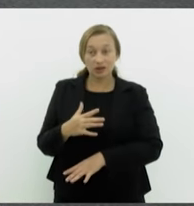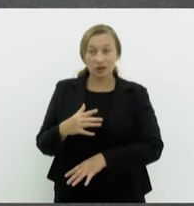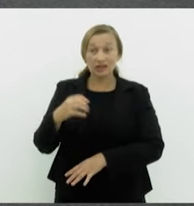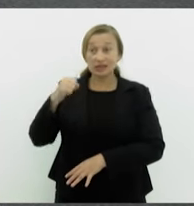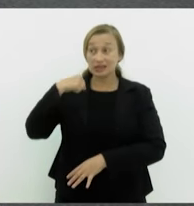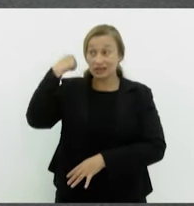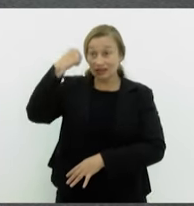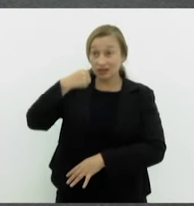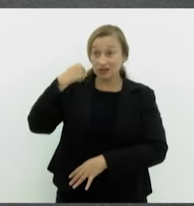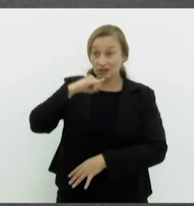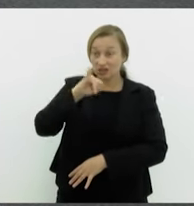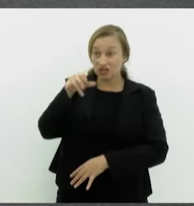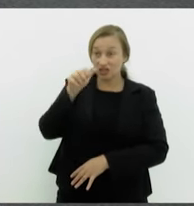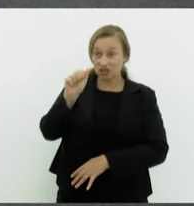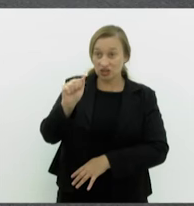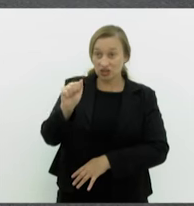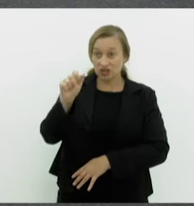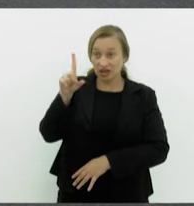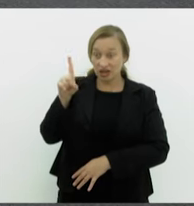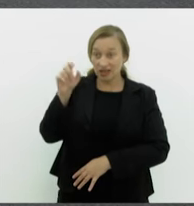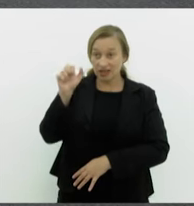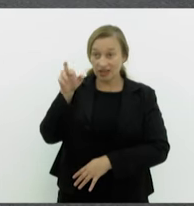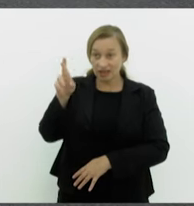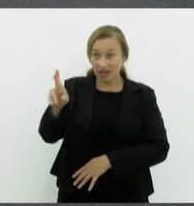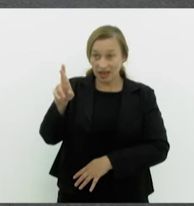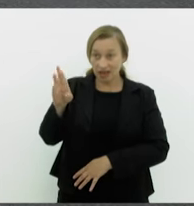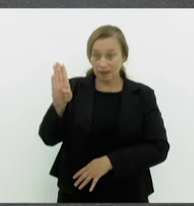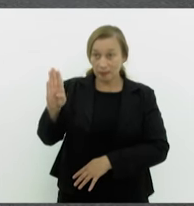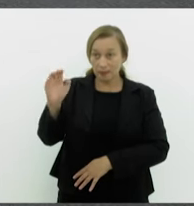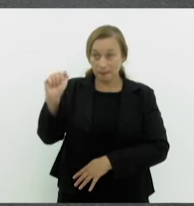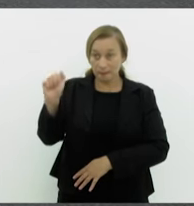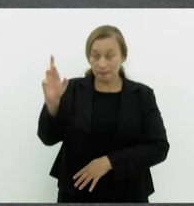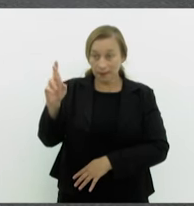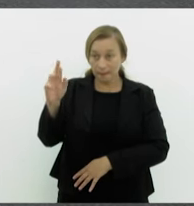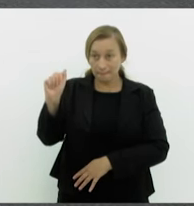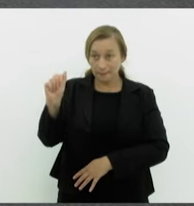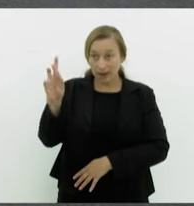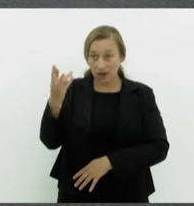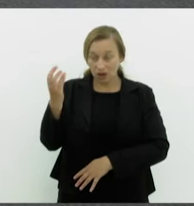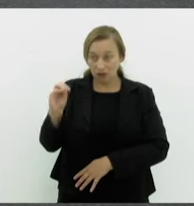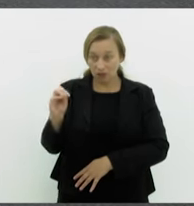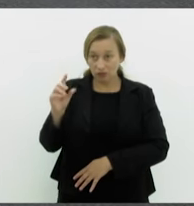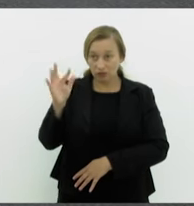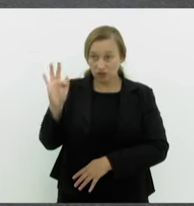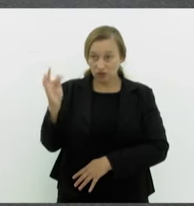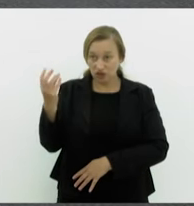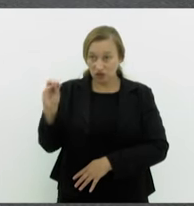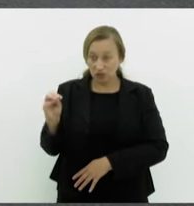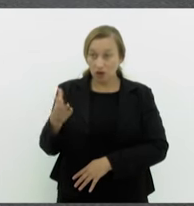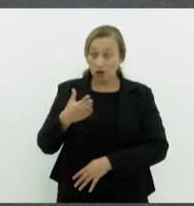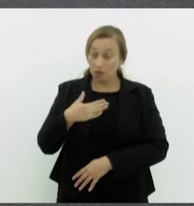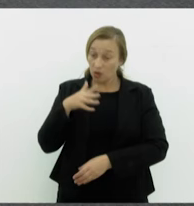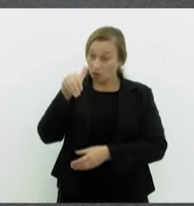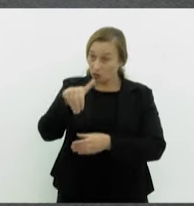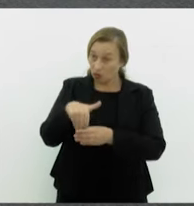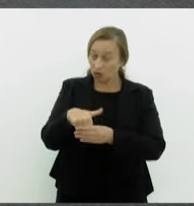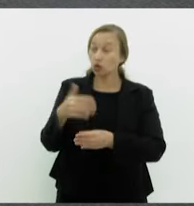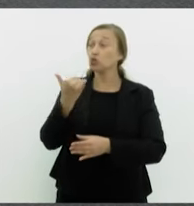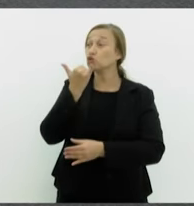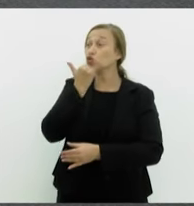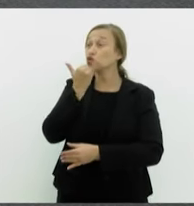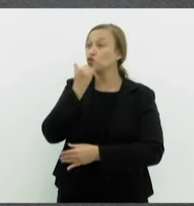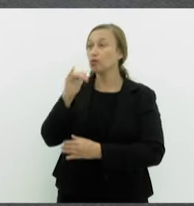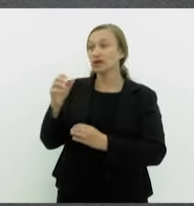senador Jader Barbalho Filho. O meu voto, senador não, desculpe,